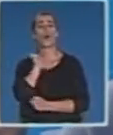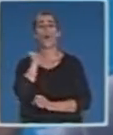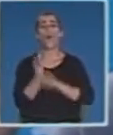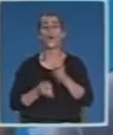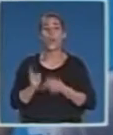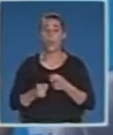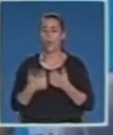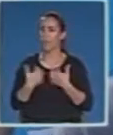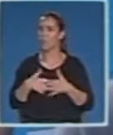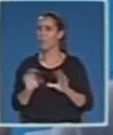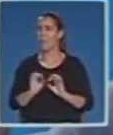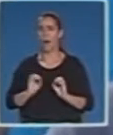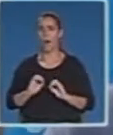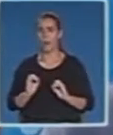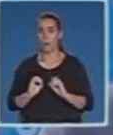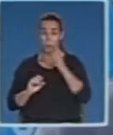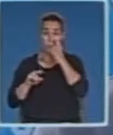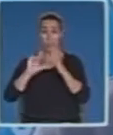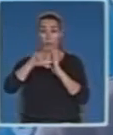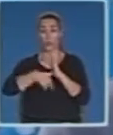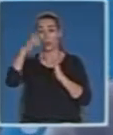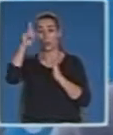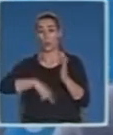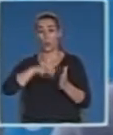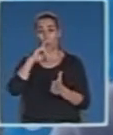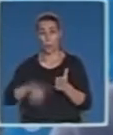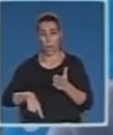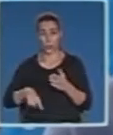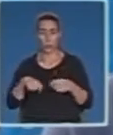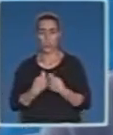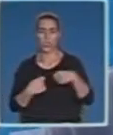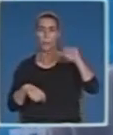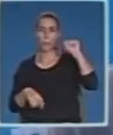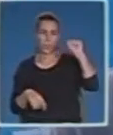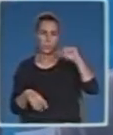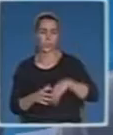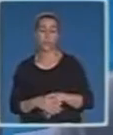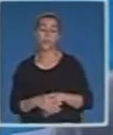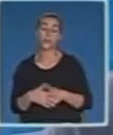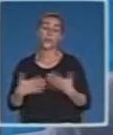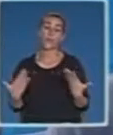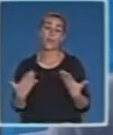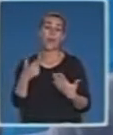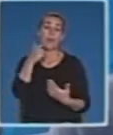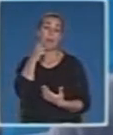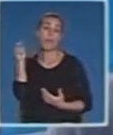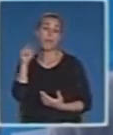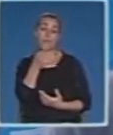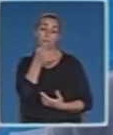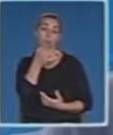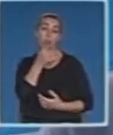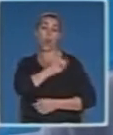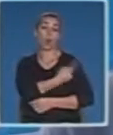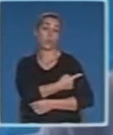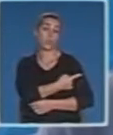haver dúvidas. Esse projeto foi chumbado pelo Partido Socialista e, portanto, quem vem agora falar em competências